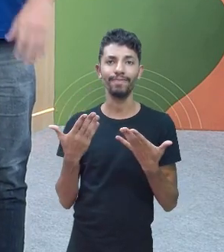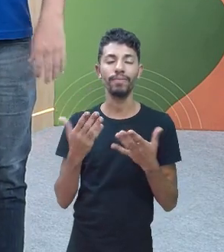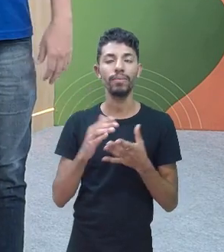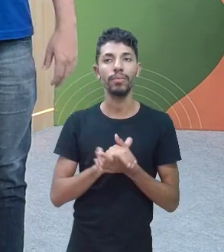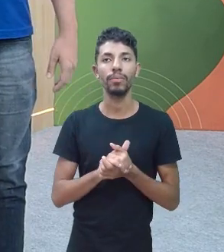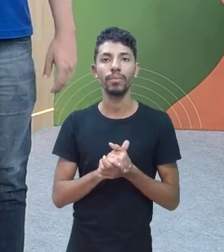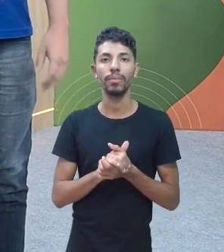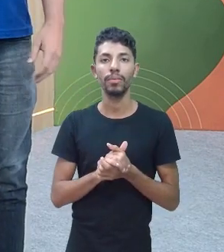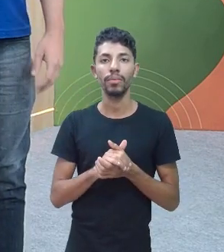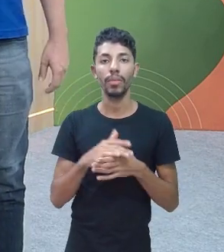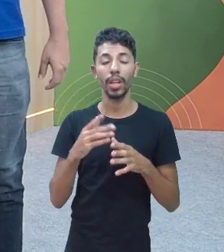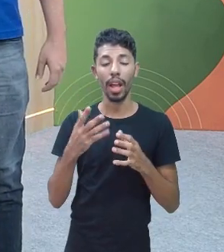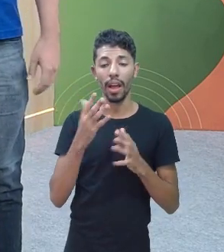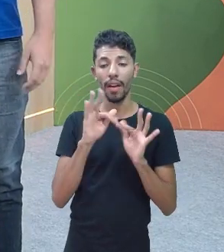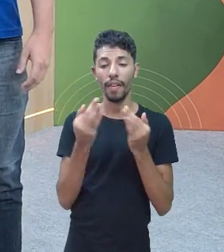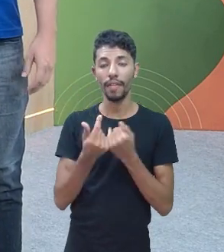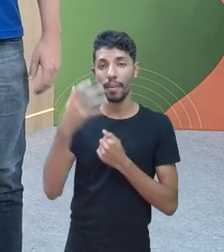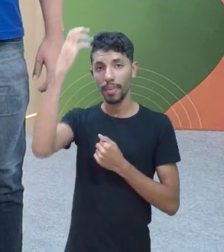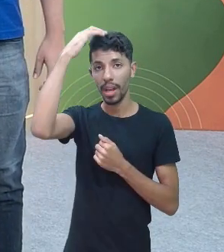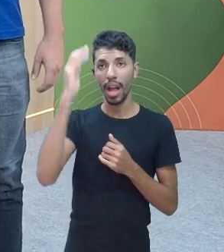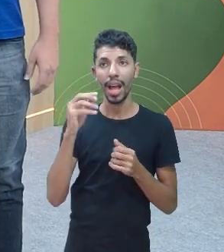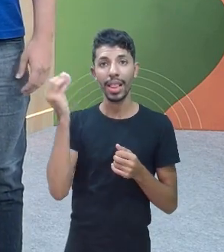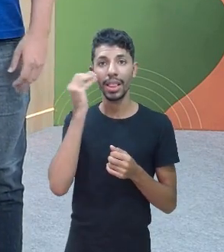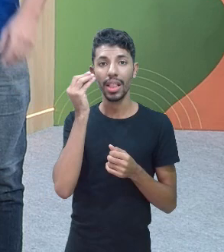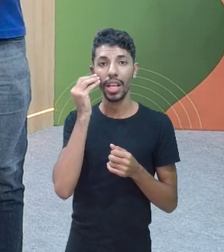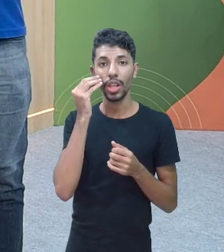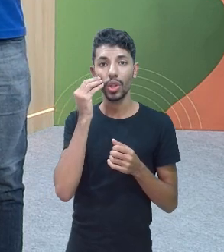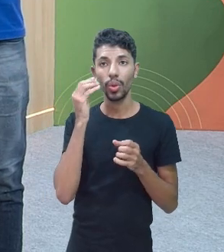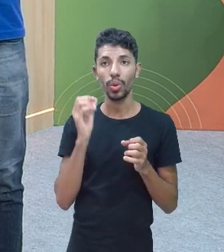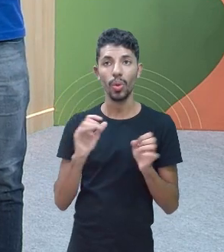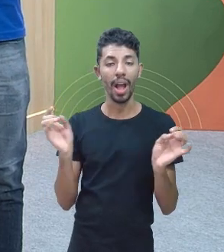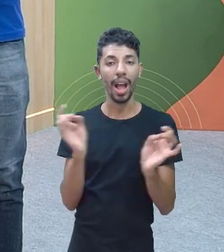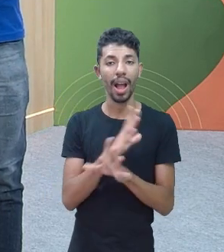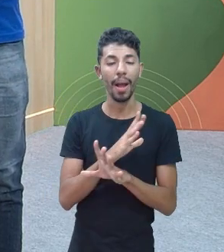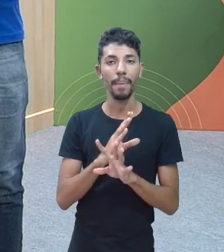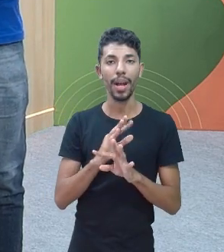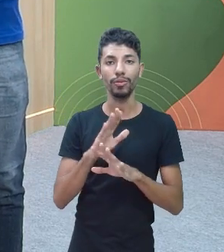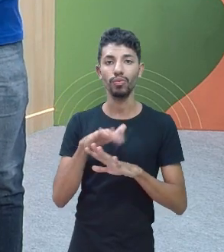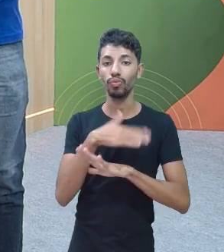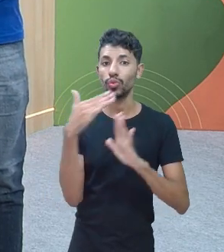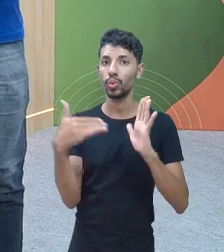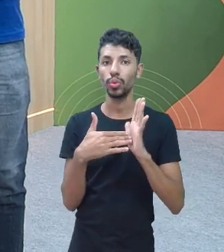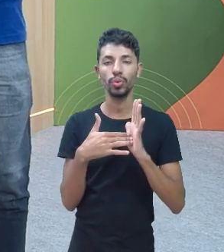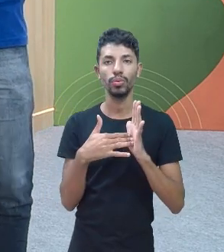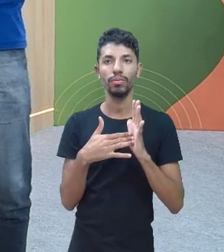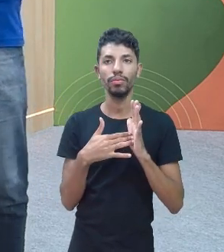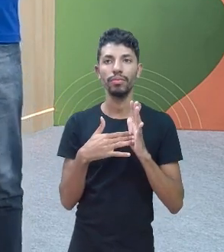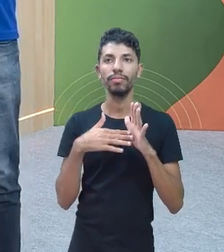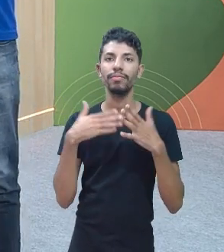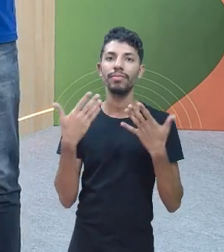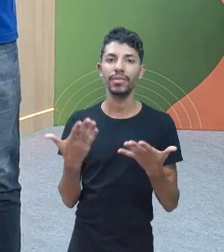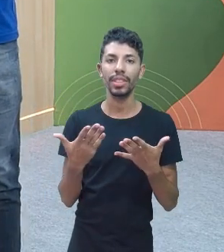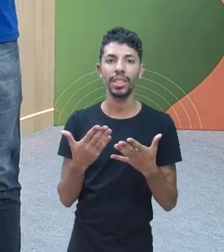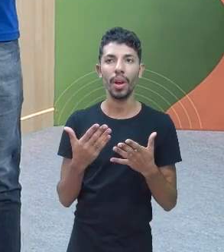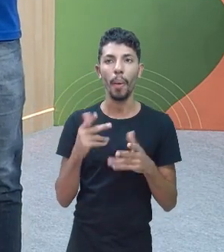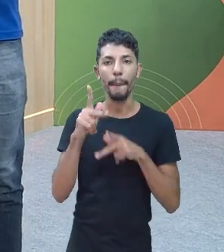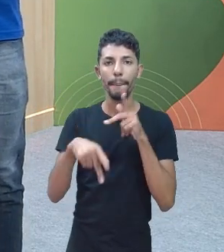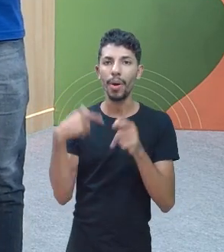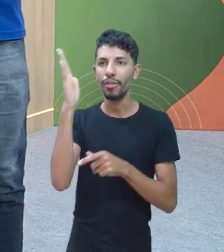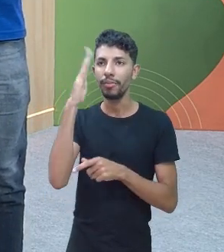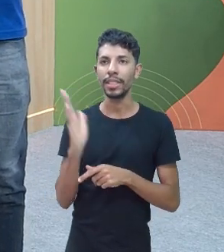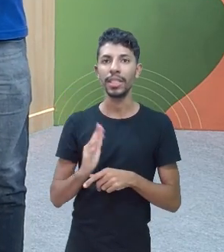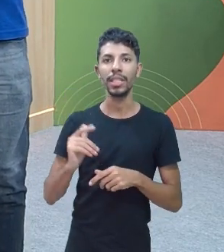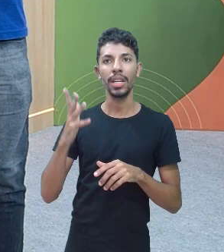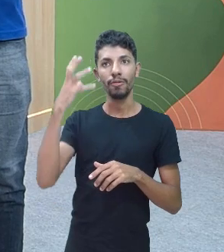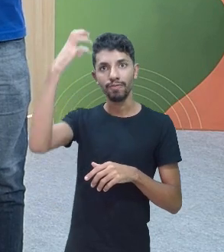corte tentou desfazer tudo isso, o que obviamente não interessou nem um pouquinho a elite brasileira, que chegou a ir participar das